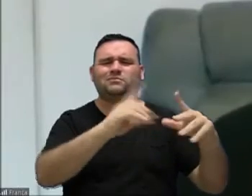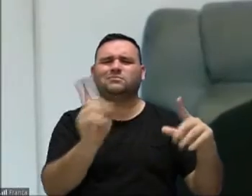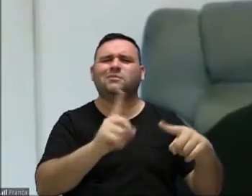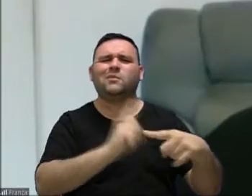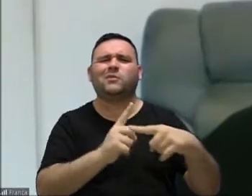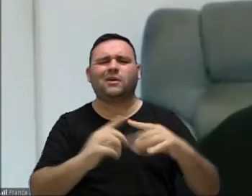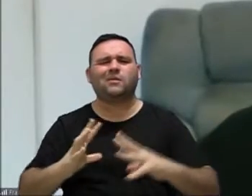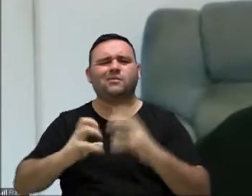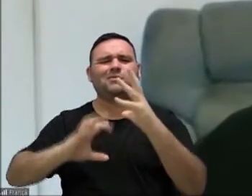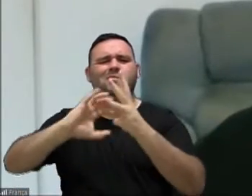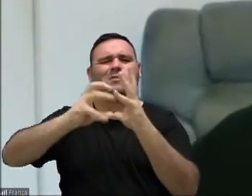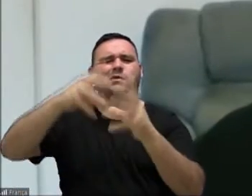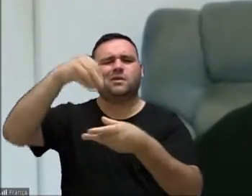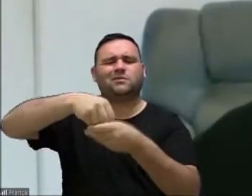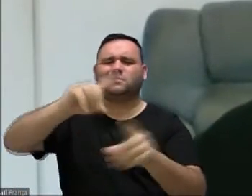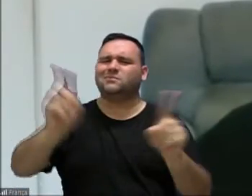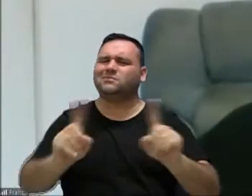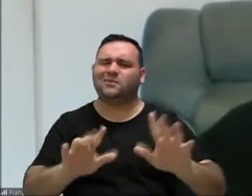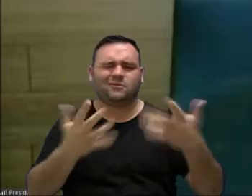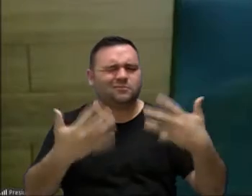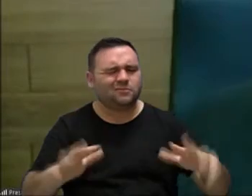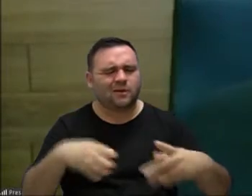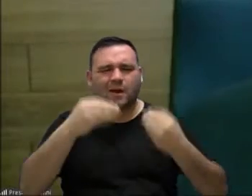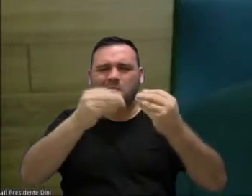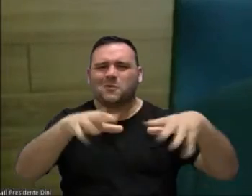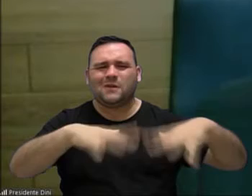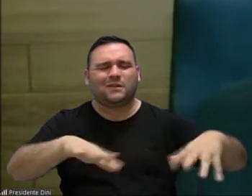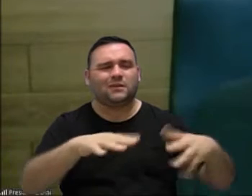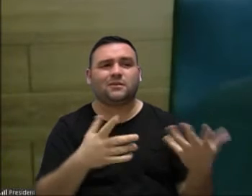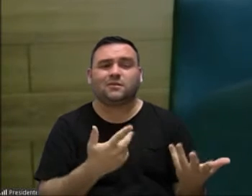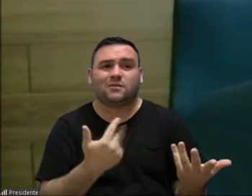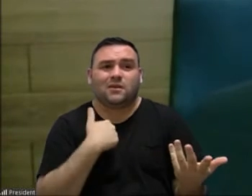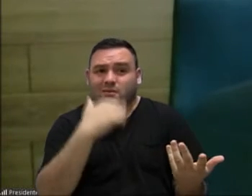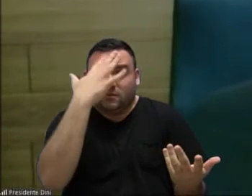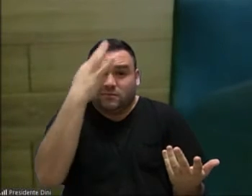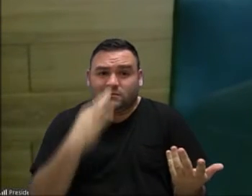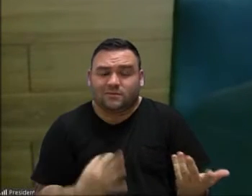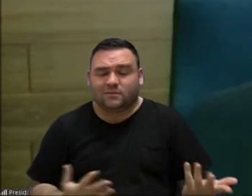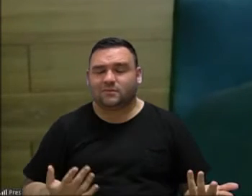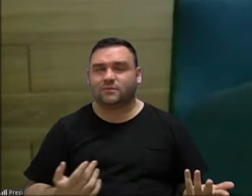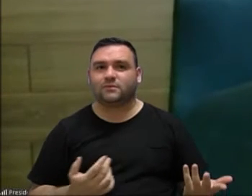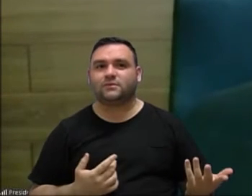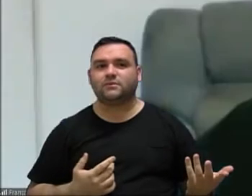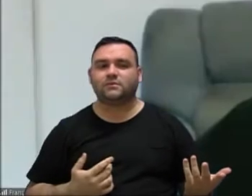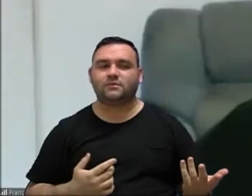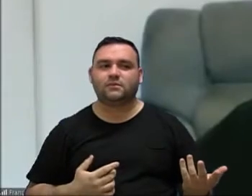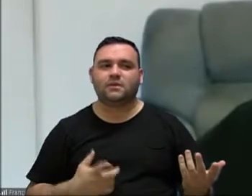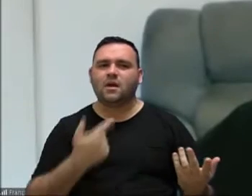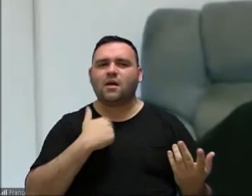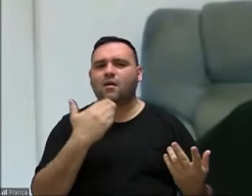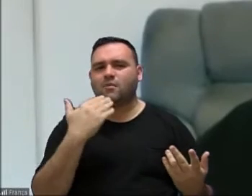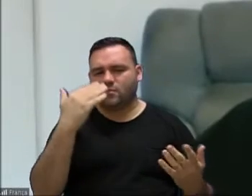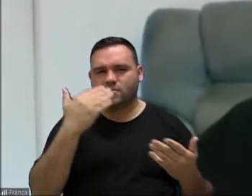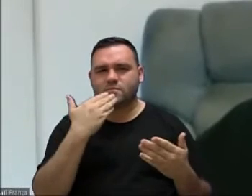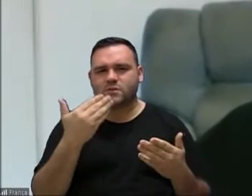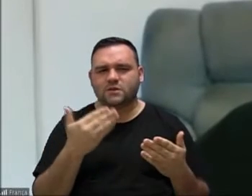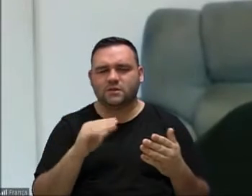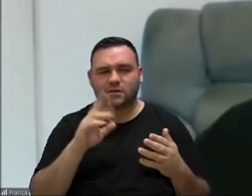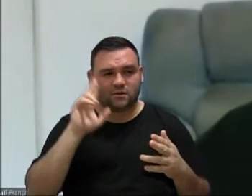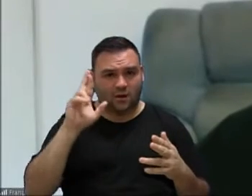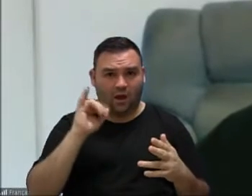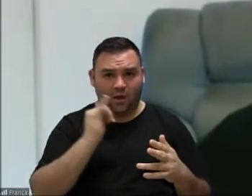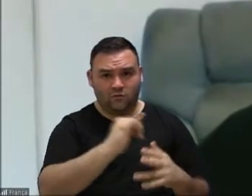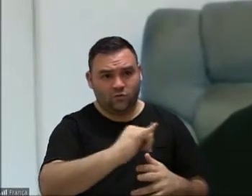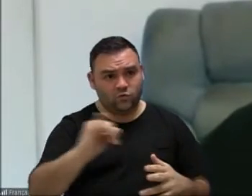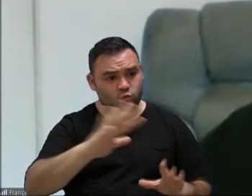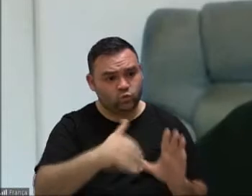por briga política interna eu não consigo entender gente mas eu pedi vossa excelência que peça para comunicar